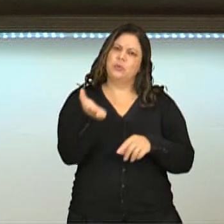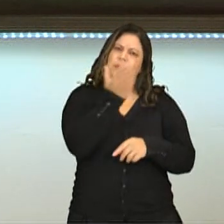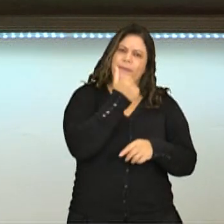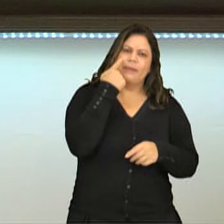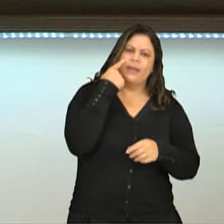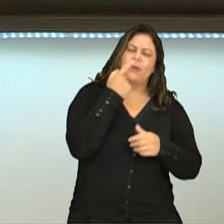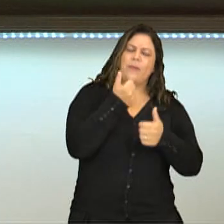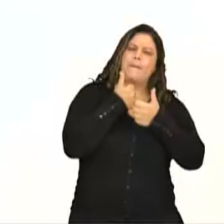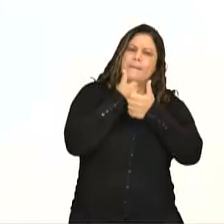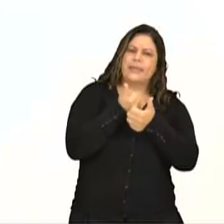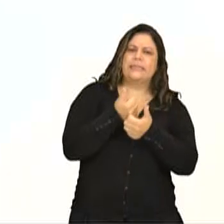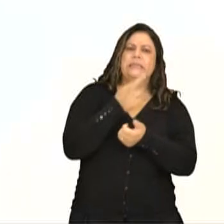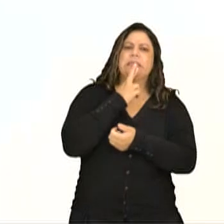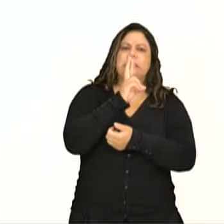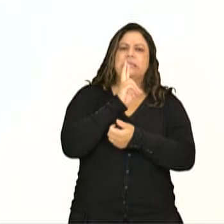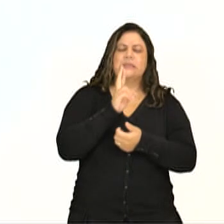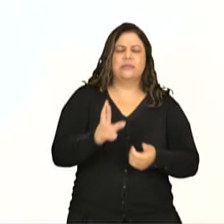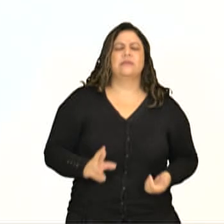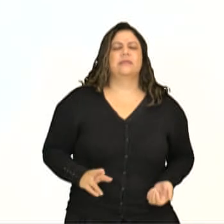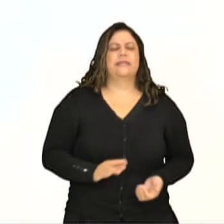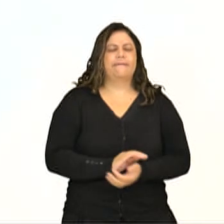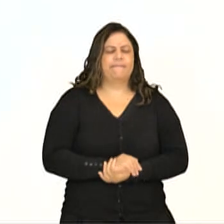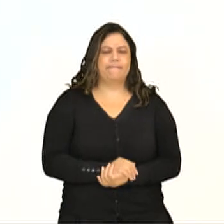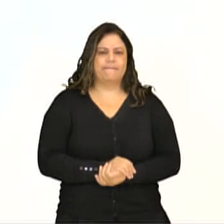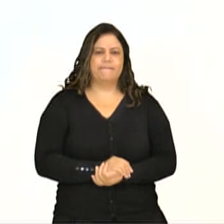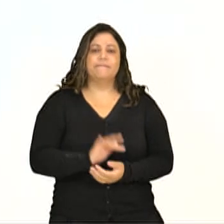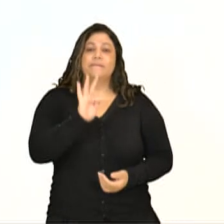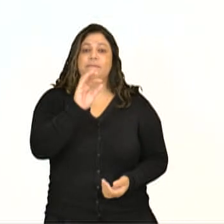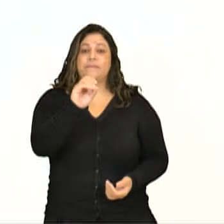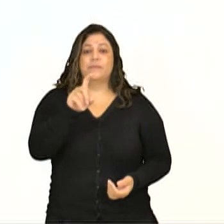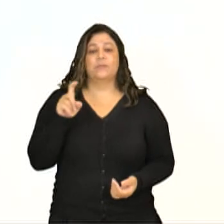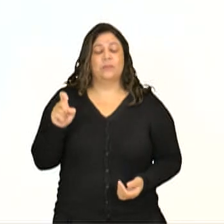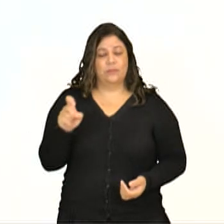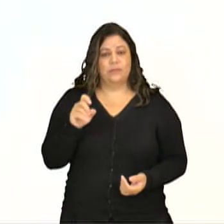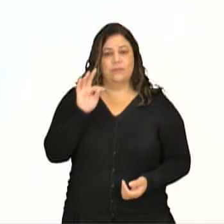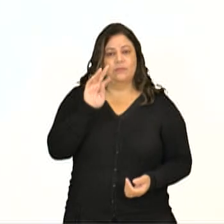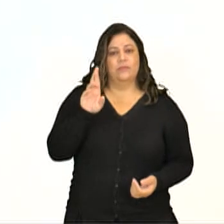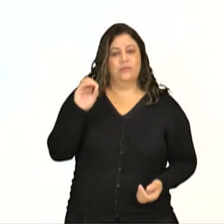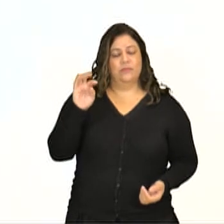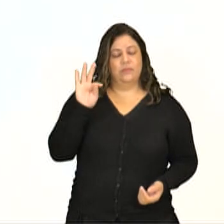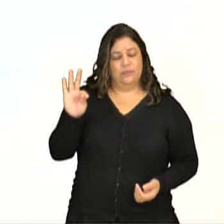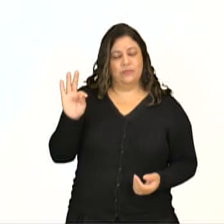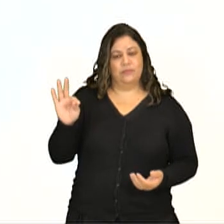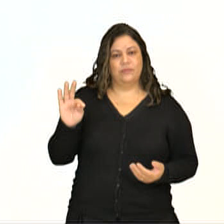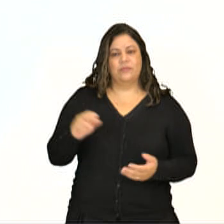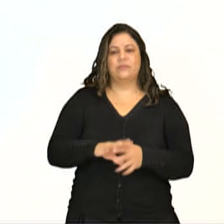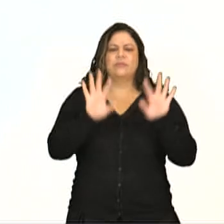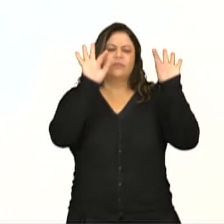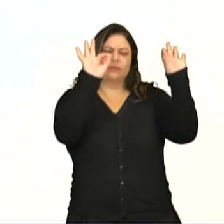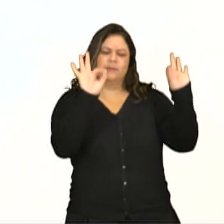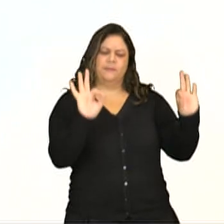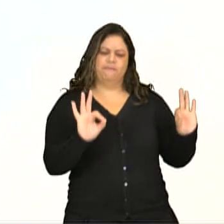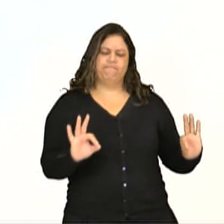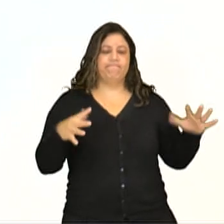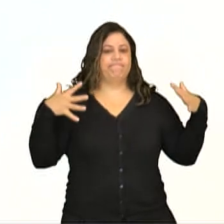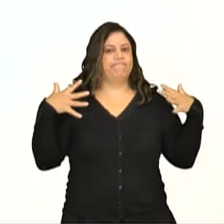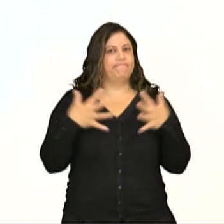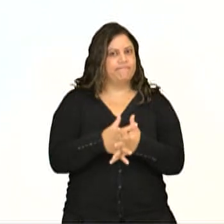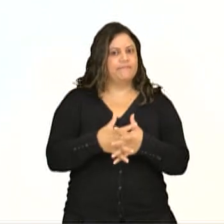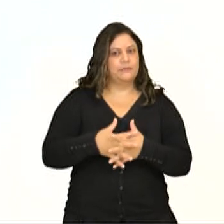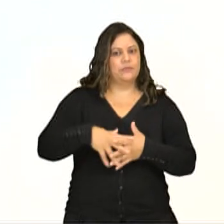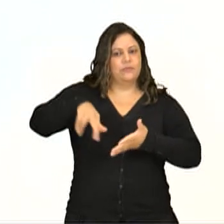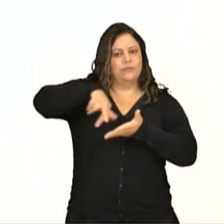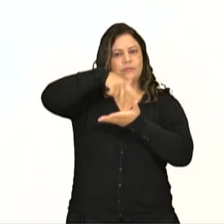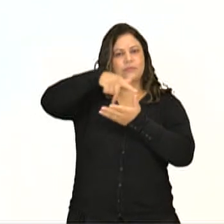com a resposta. O foxtrot é uma dança de salão muito elegante, comumente confundido com a valsa.